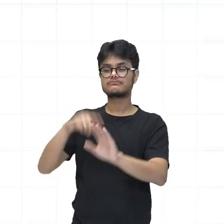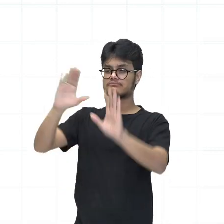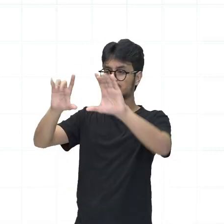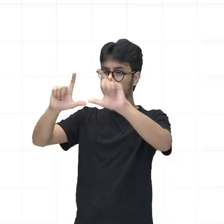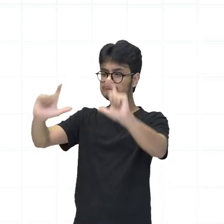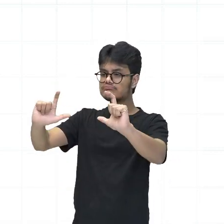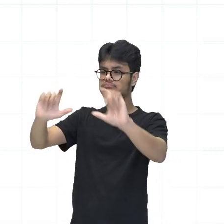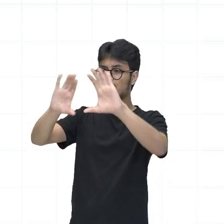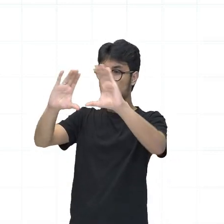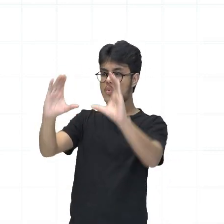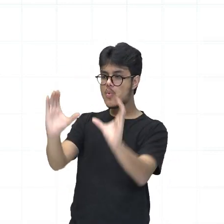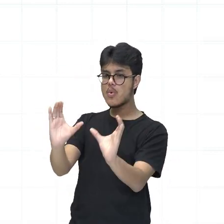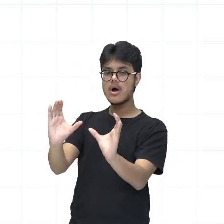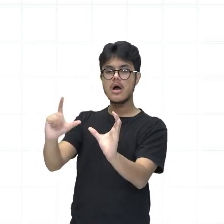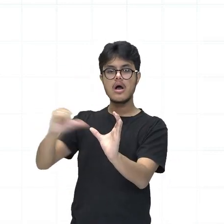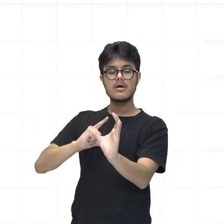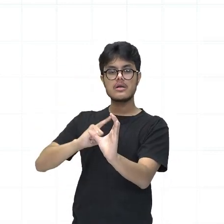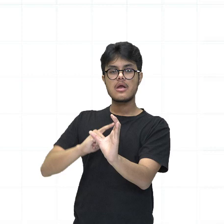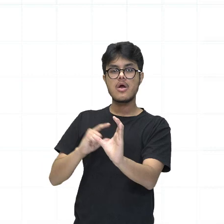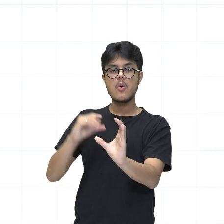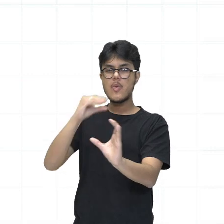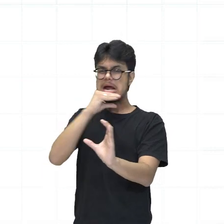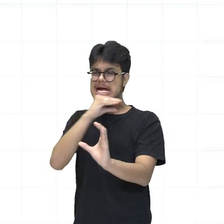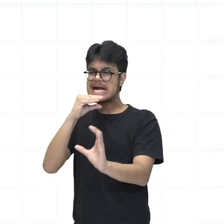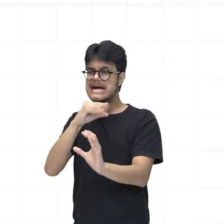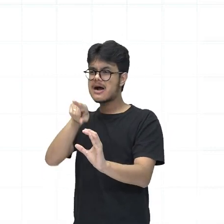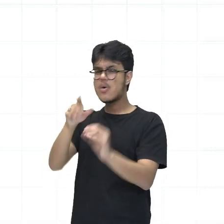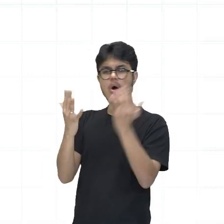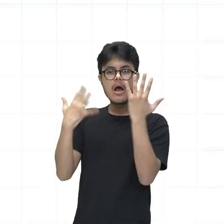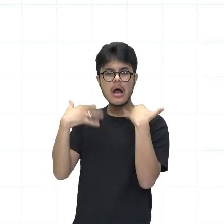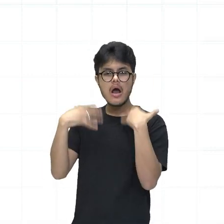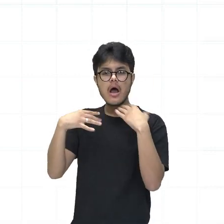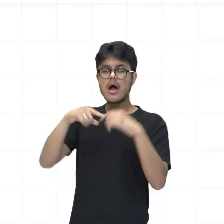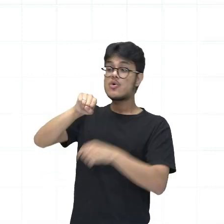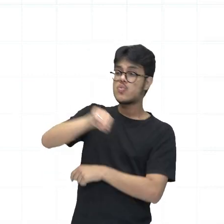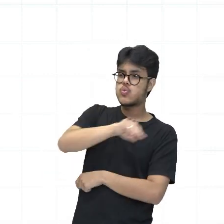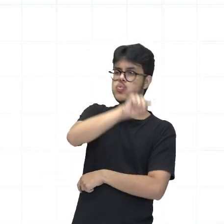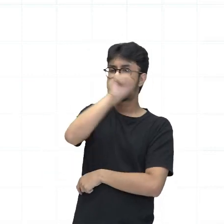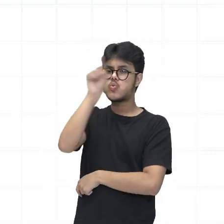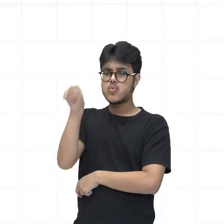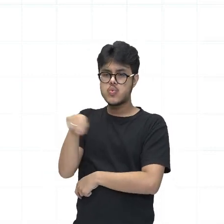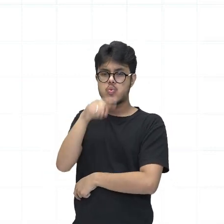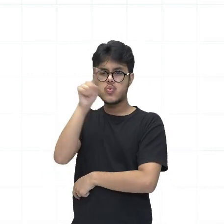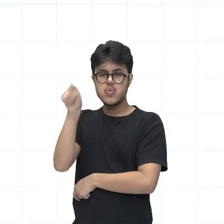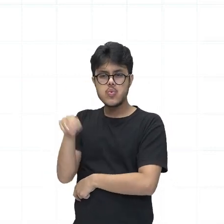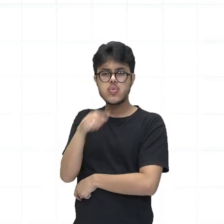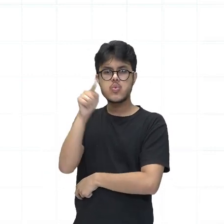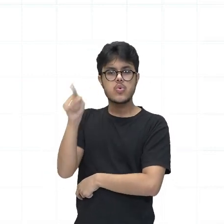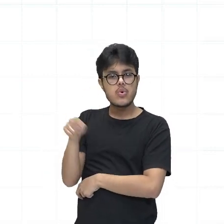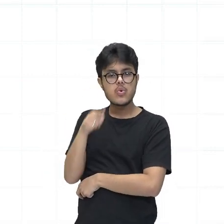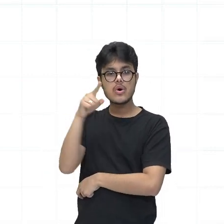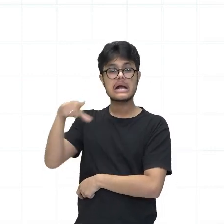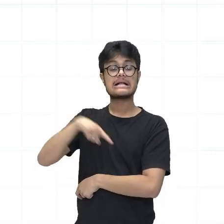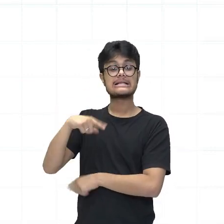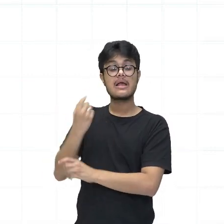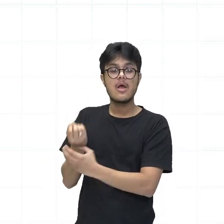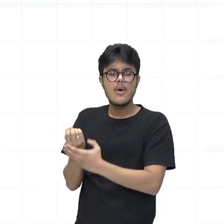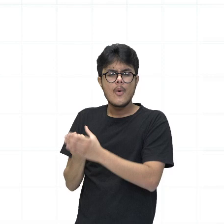se concentrava ali naquela estrutura, nessa esfera que está girando, pela saída